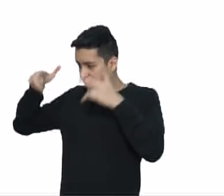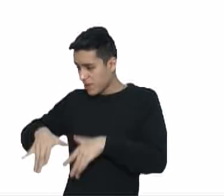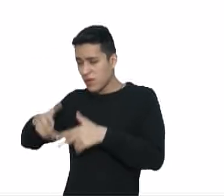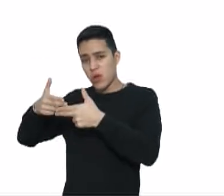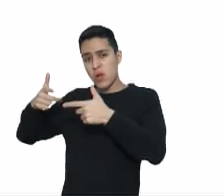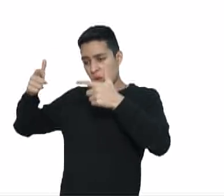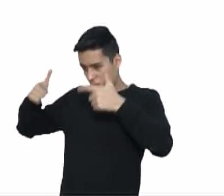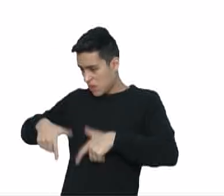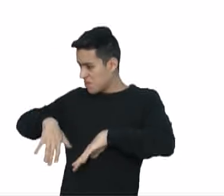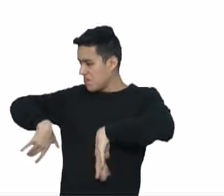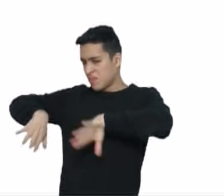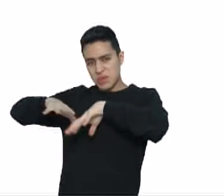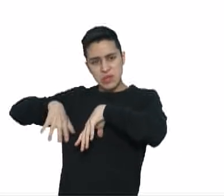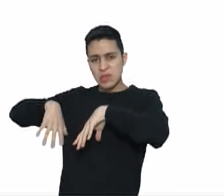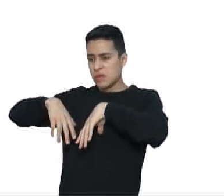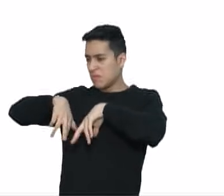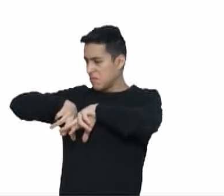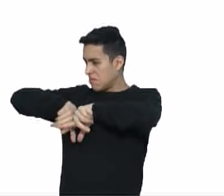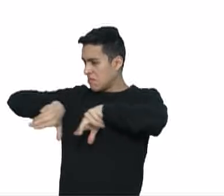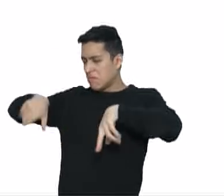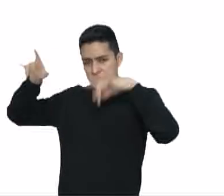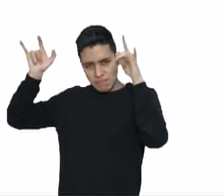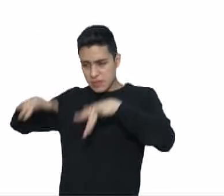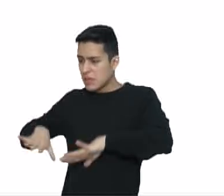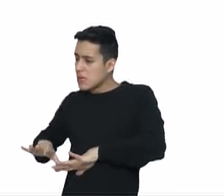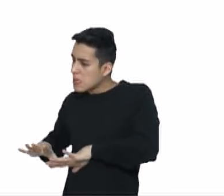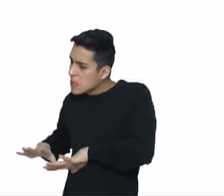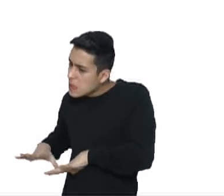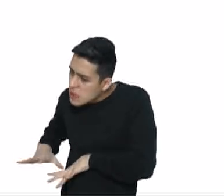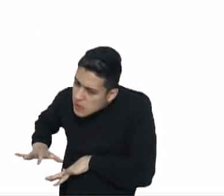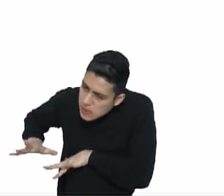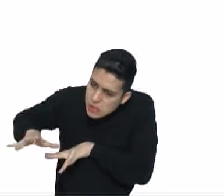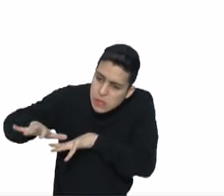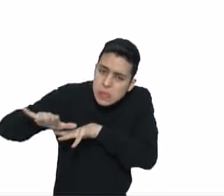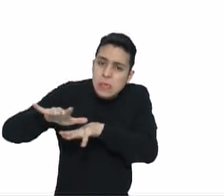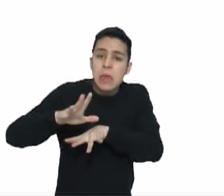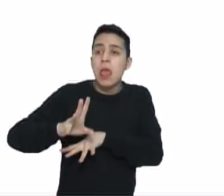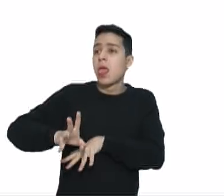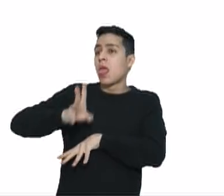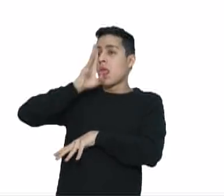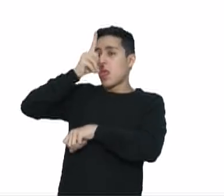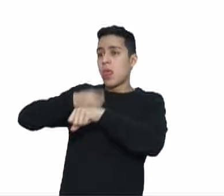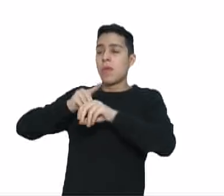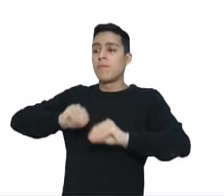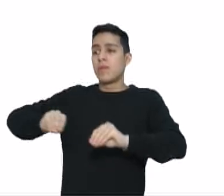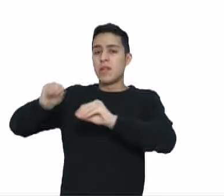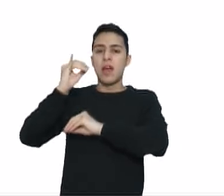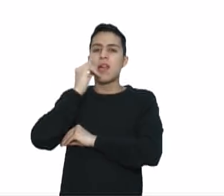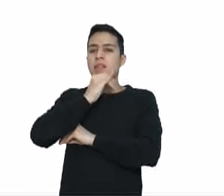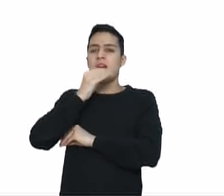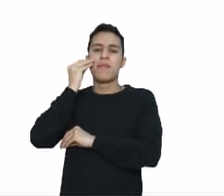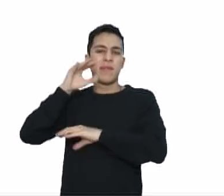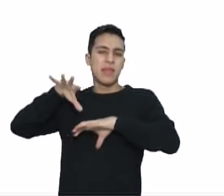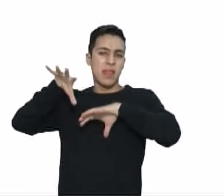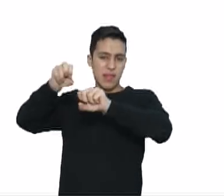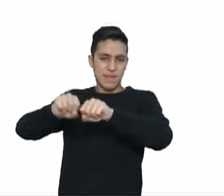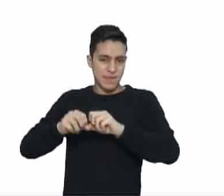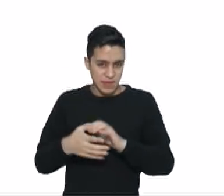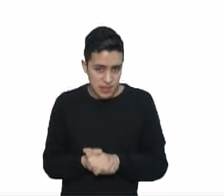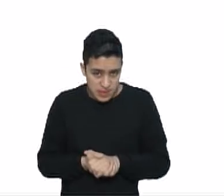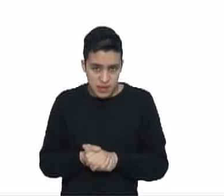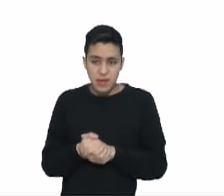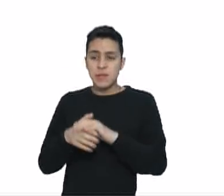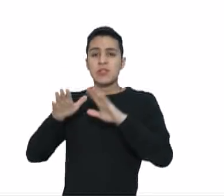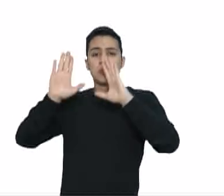filhos e todas as alfaias, quer dizer, tudo que eles tinham, né, precipitaram-se para a Itália para ocupá-la. Né? Tinham